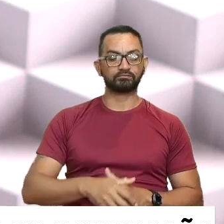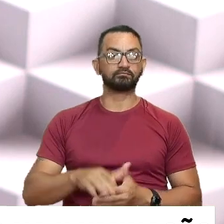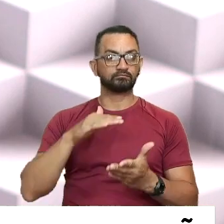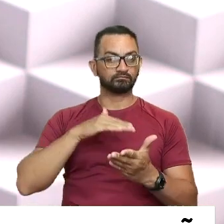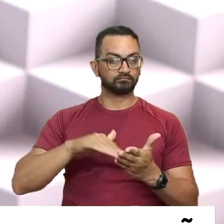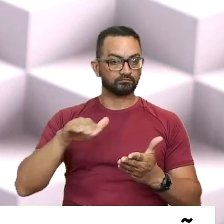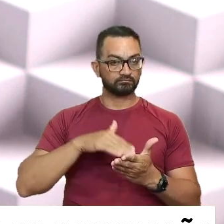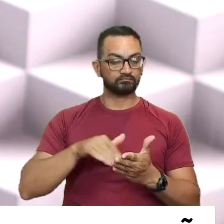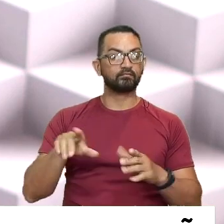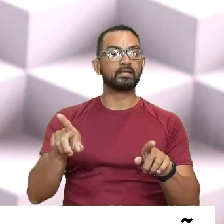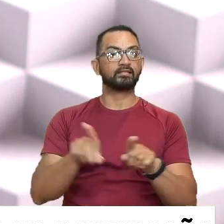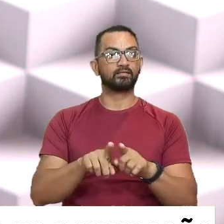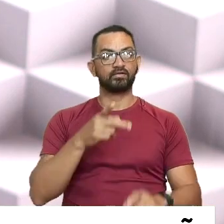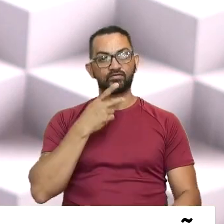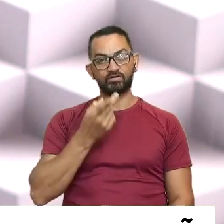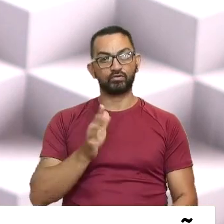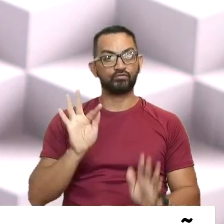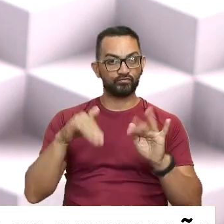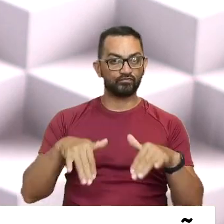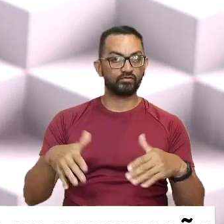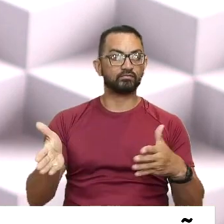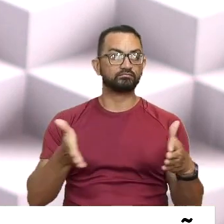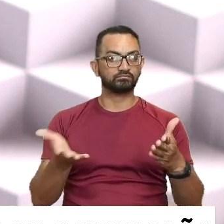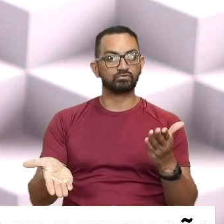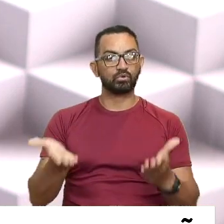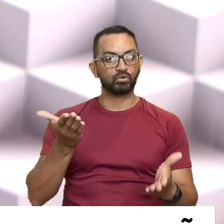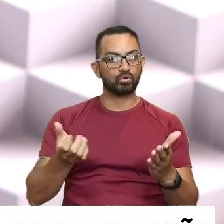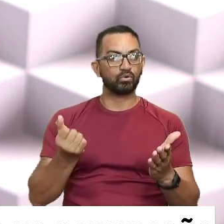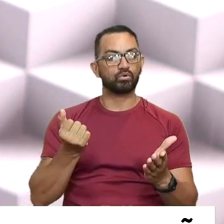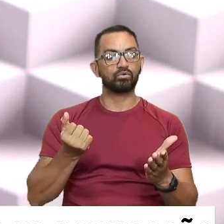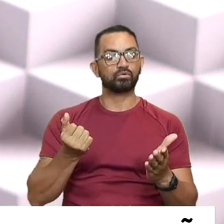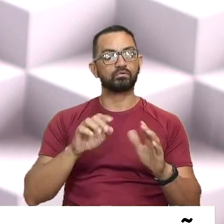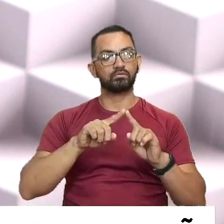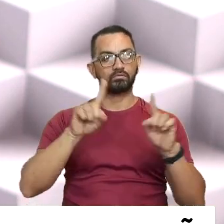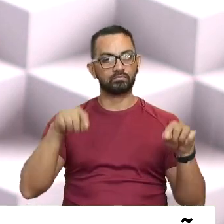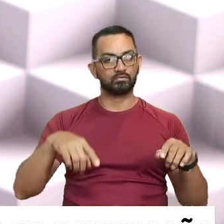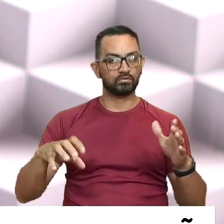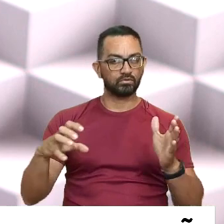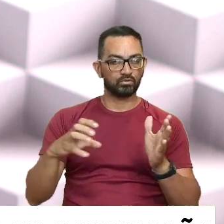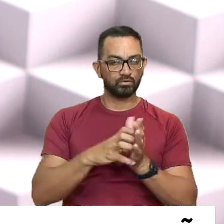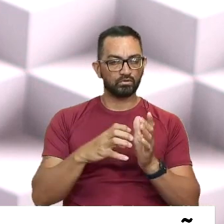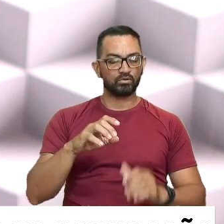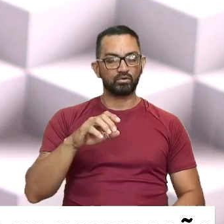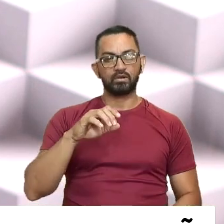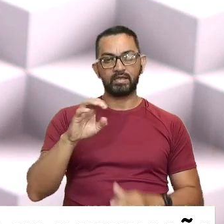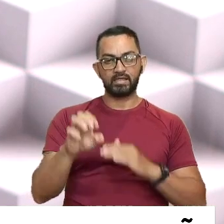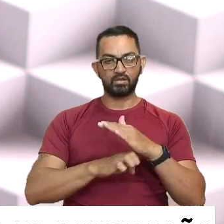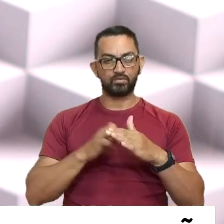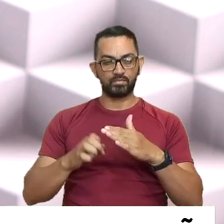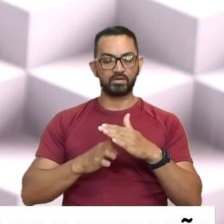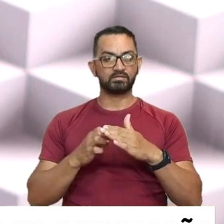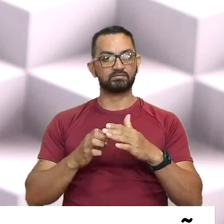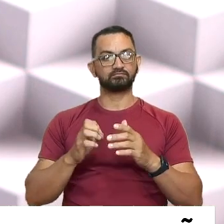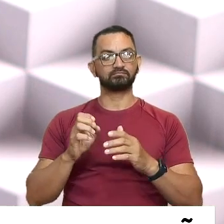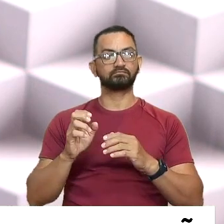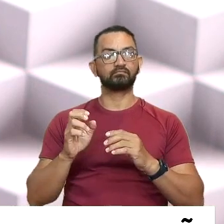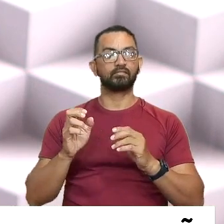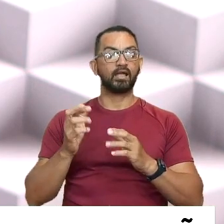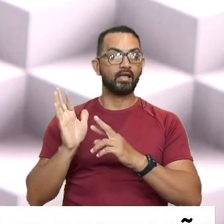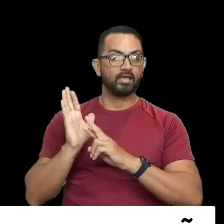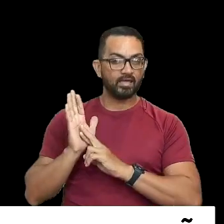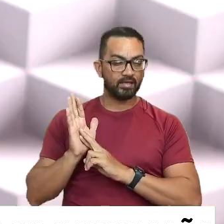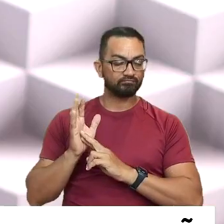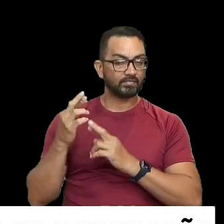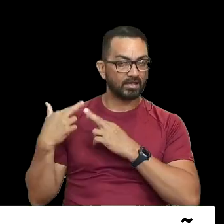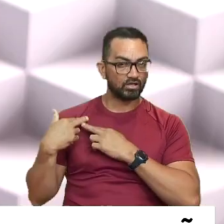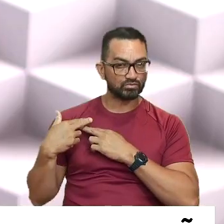local. A secretaria afirmou ainda que está finalizando o processo da contratação de uma nova empresa que será responsável pela iluminação